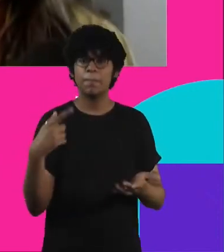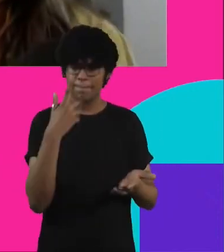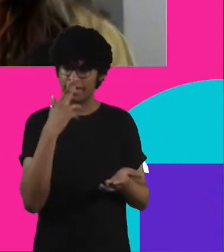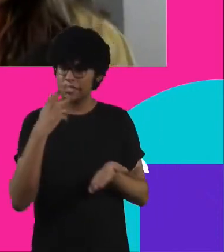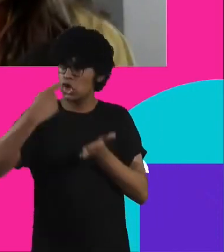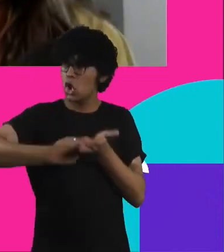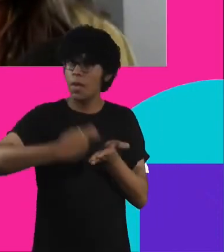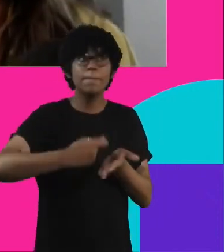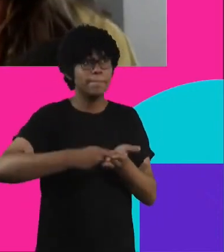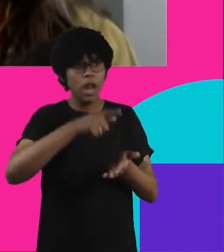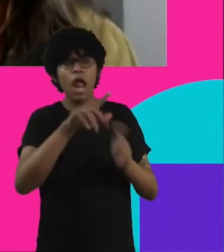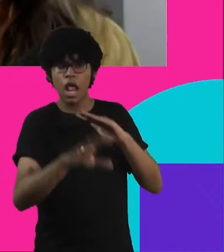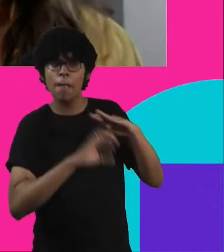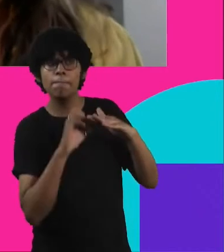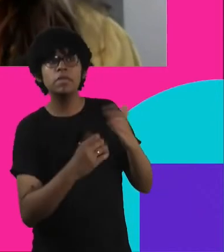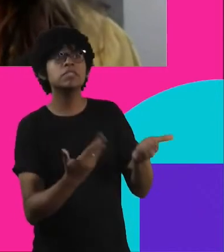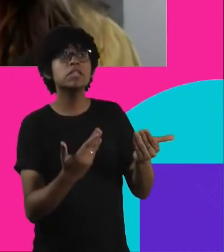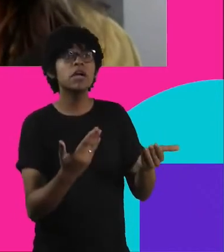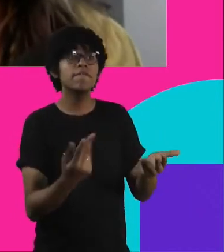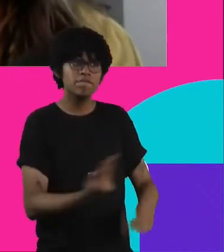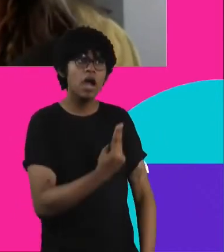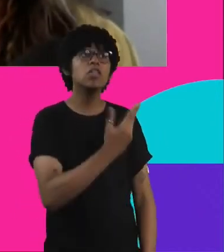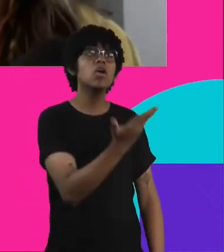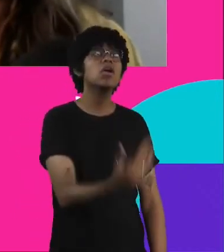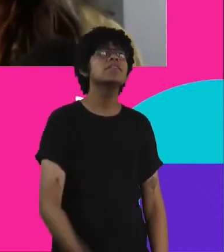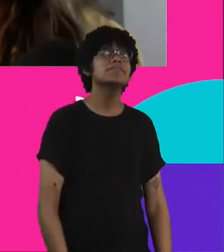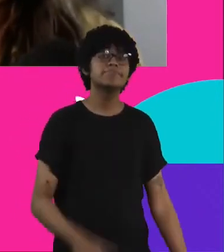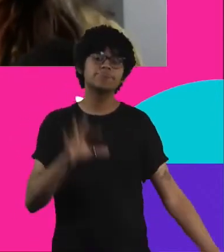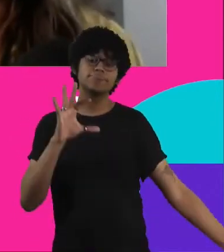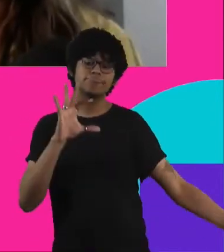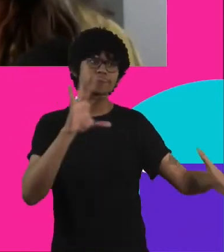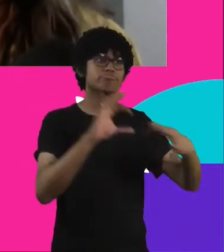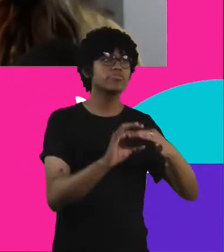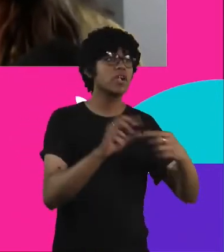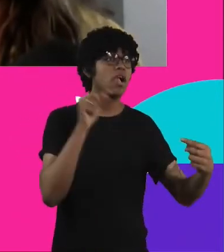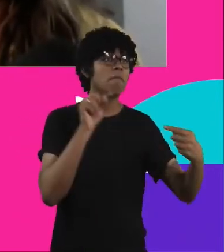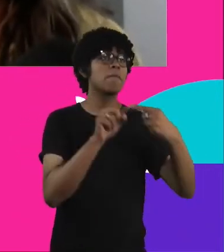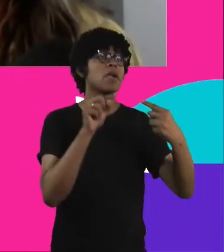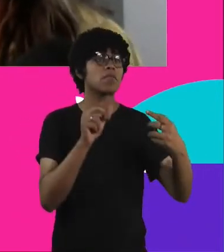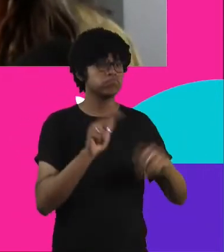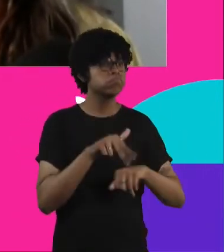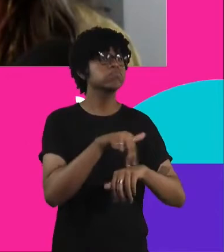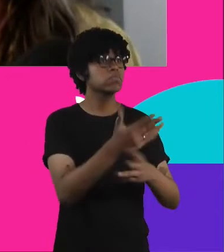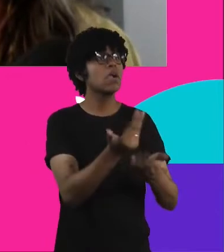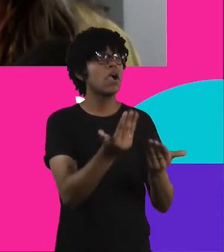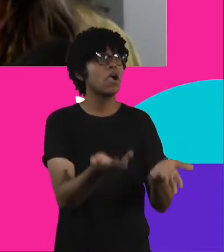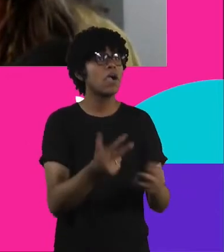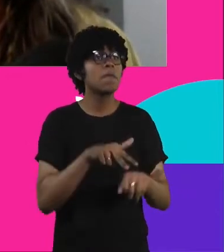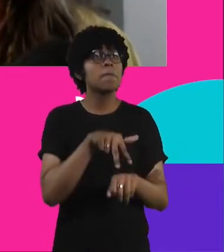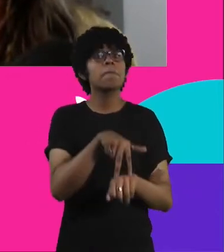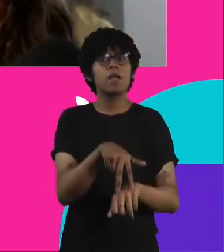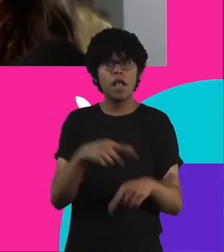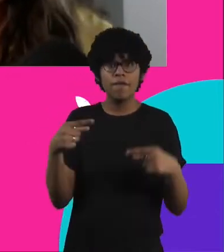que, principalmente as empresas, tenham valores que se proponham, que se imponham em consonância